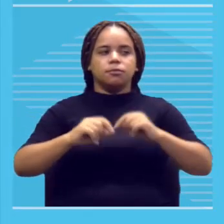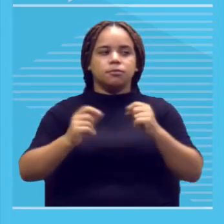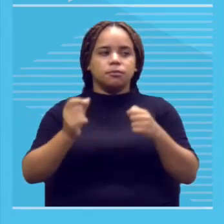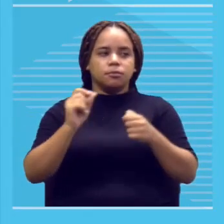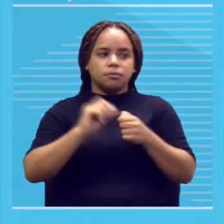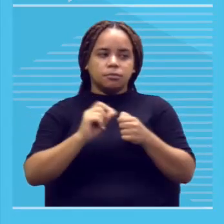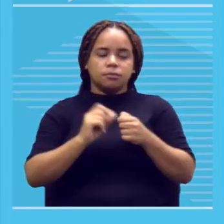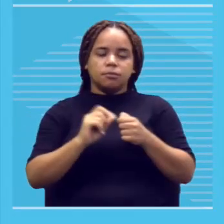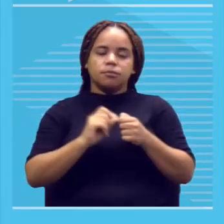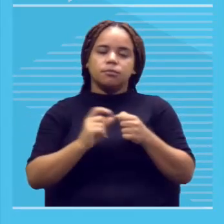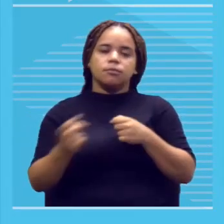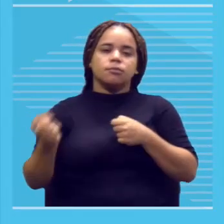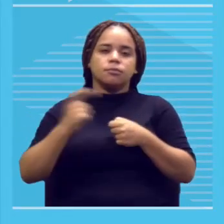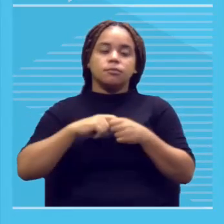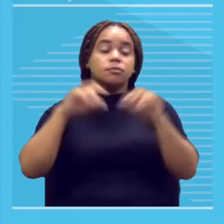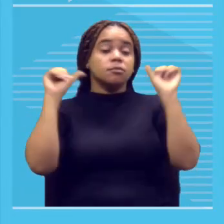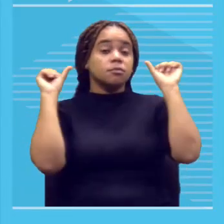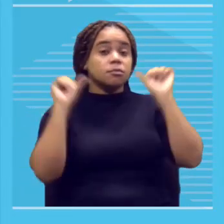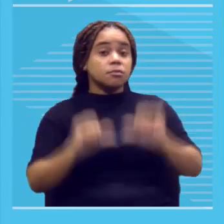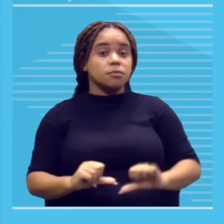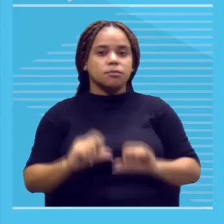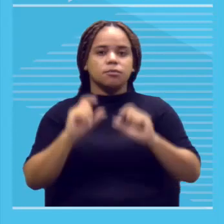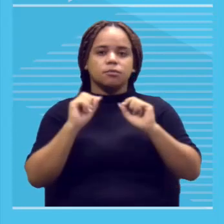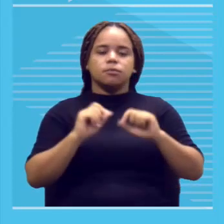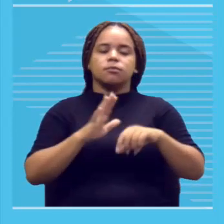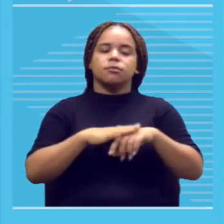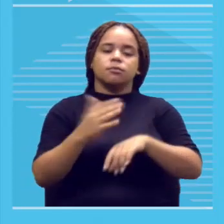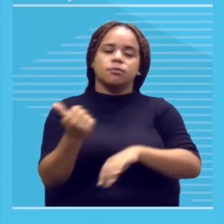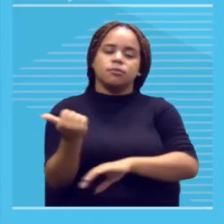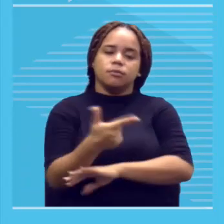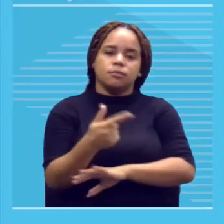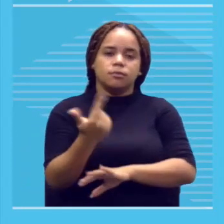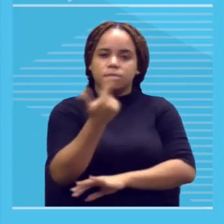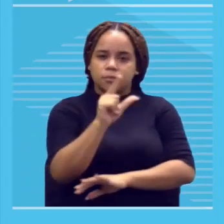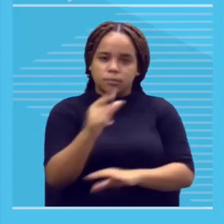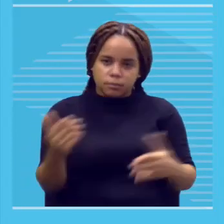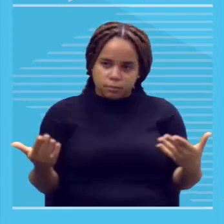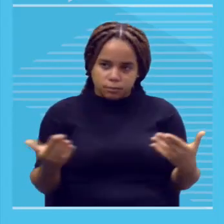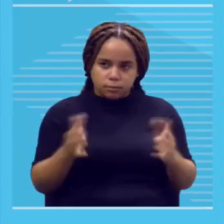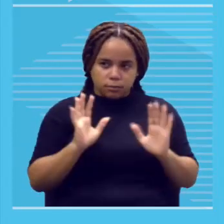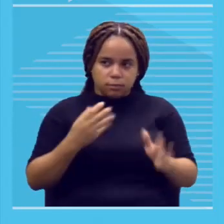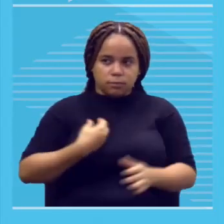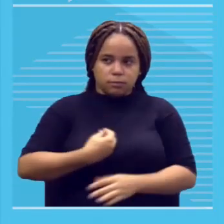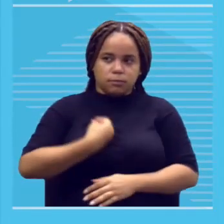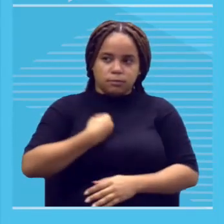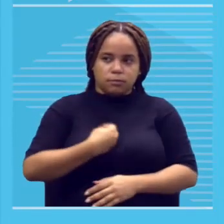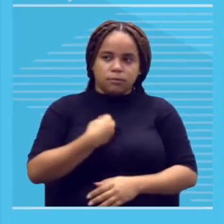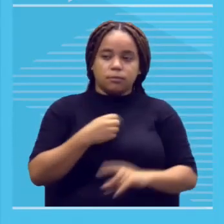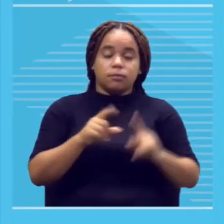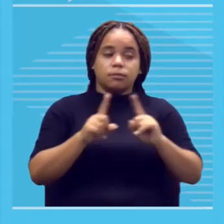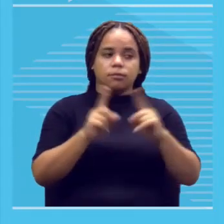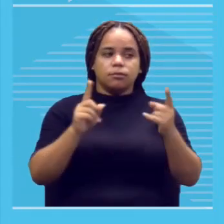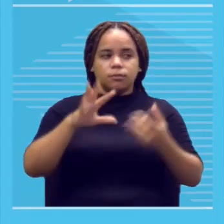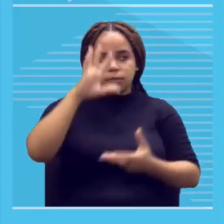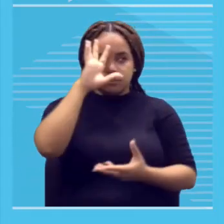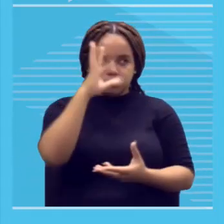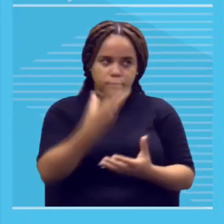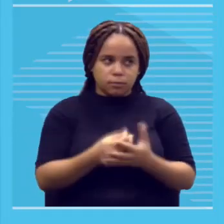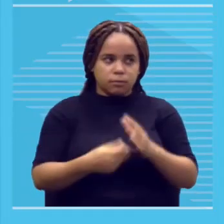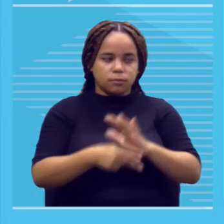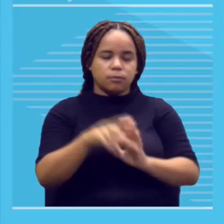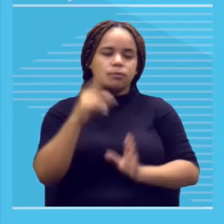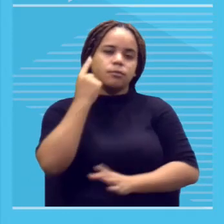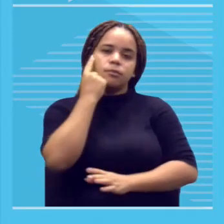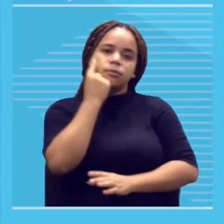existência pior do que a atual Tá bom mas esse espiritismo kardecista